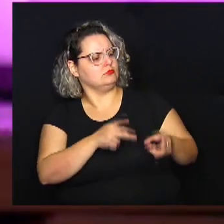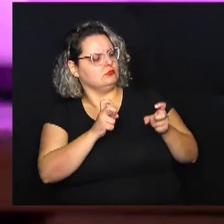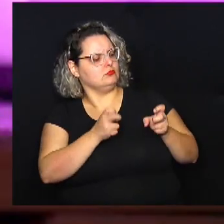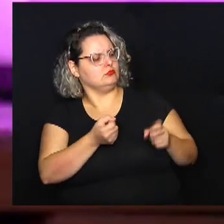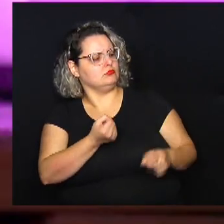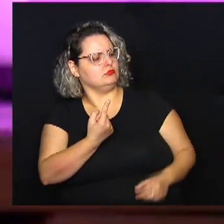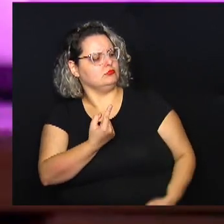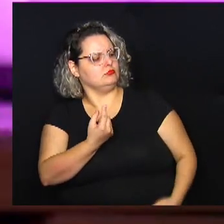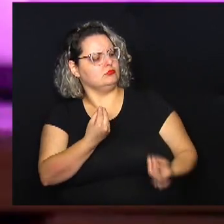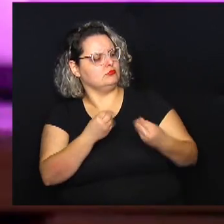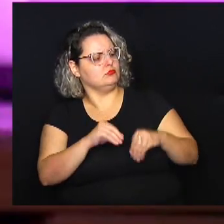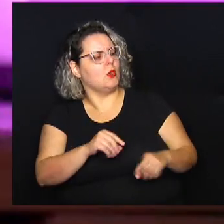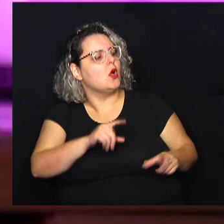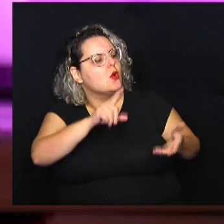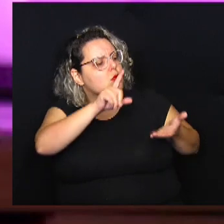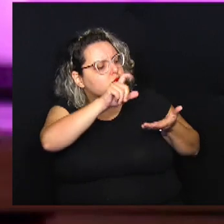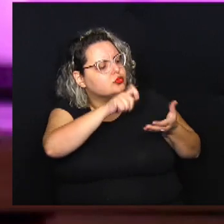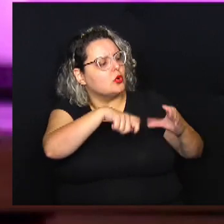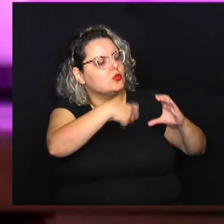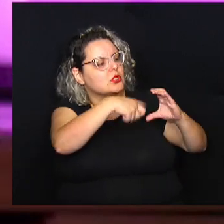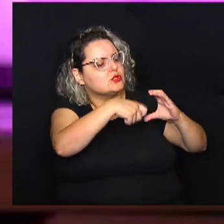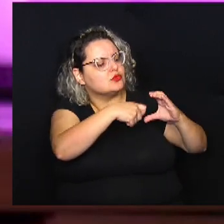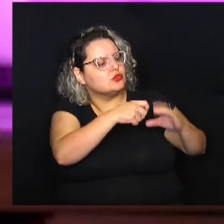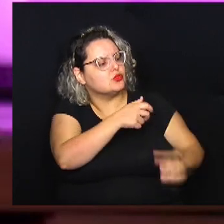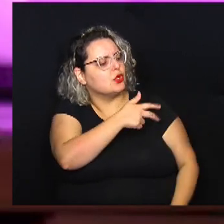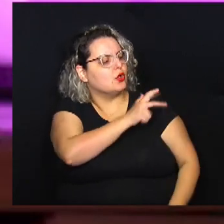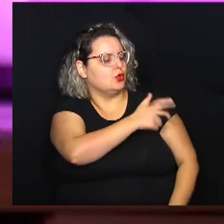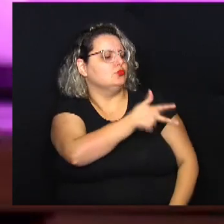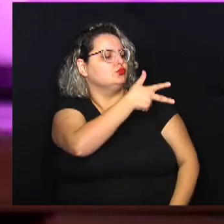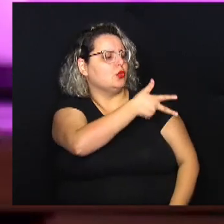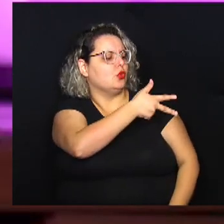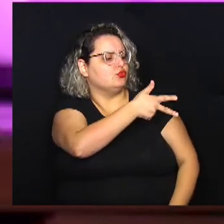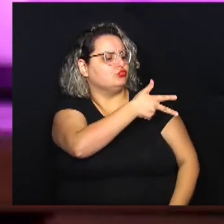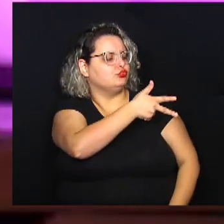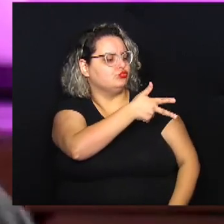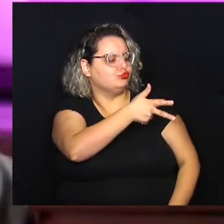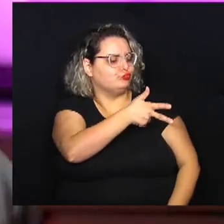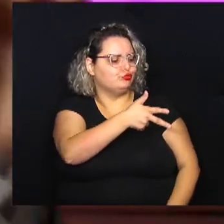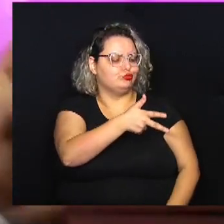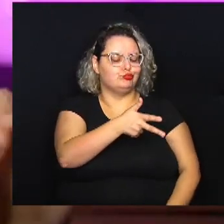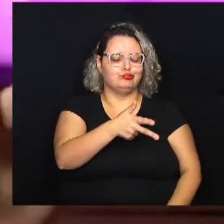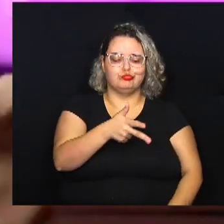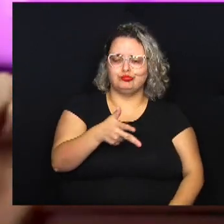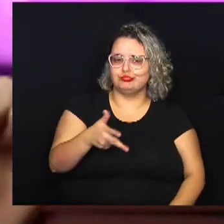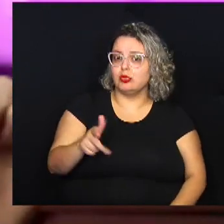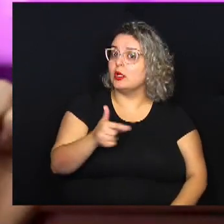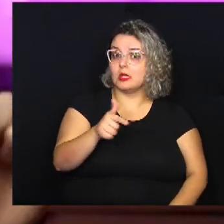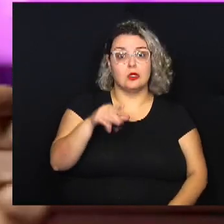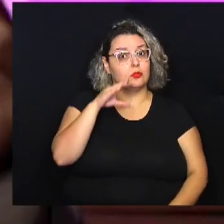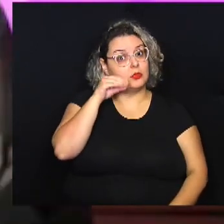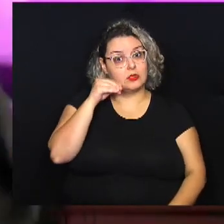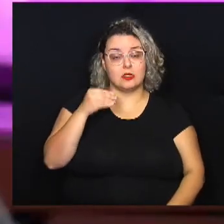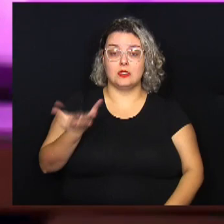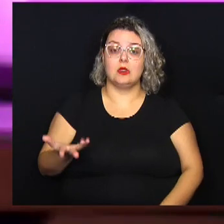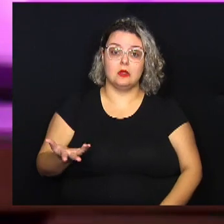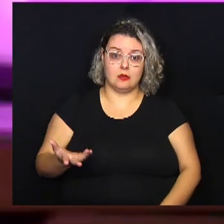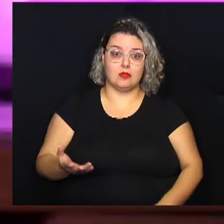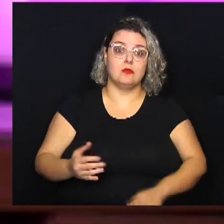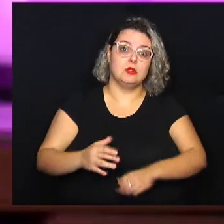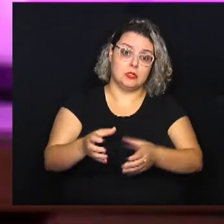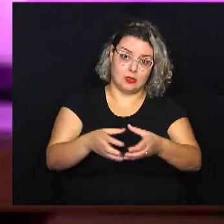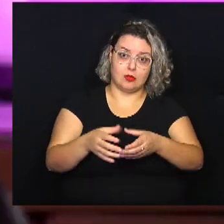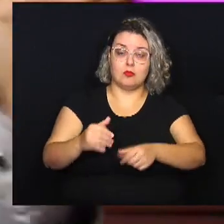de dano, tira uma foto, faz um vídeo, que em muitos casos também não tem um funcionário da companhia aérea para prestar esse